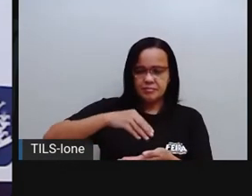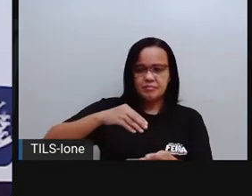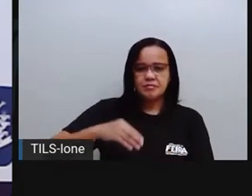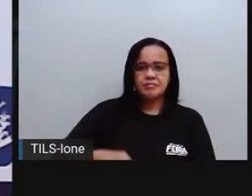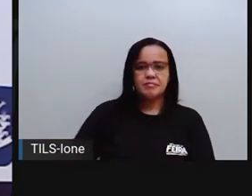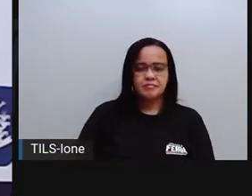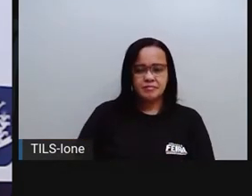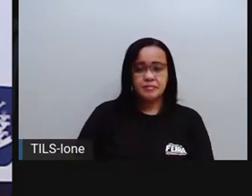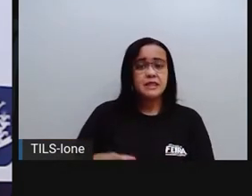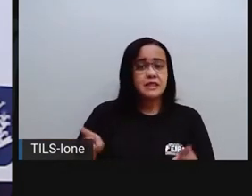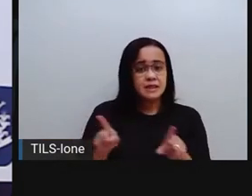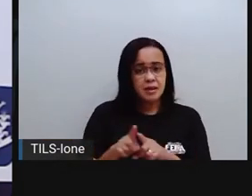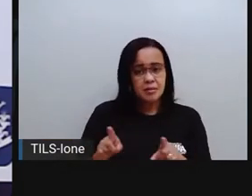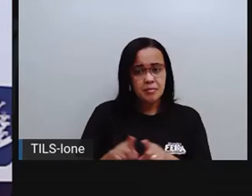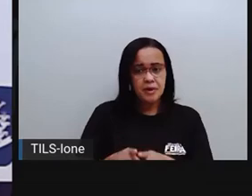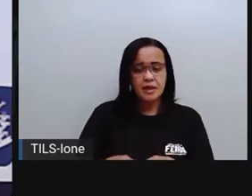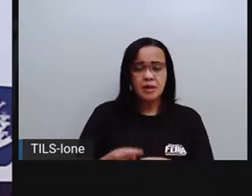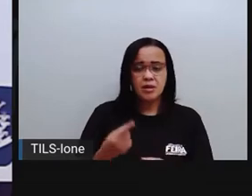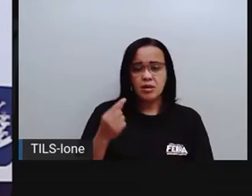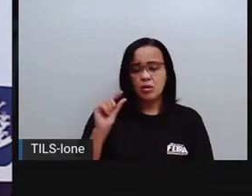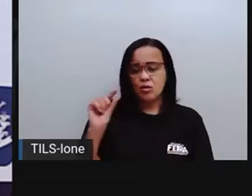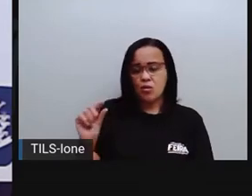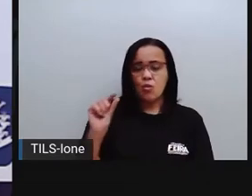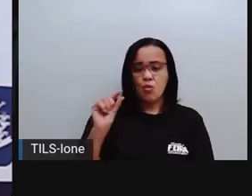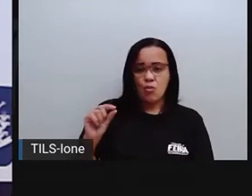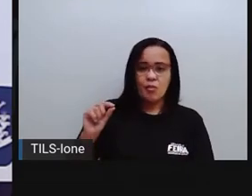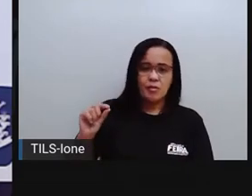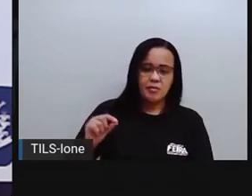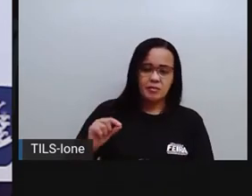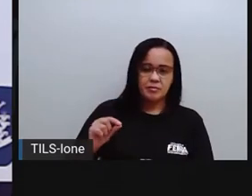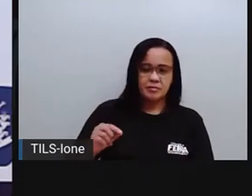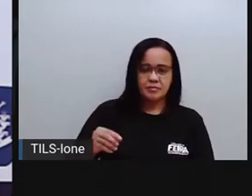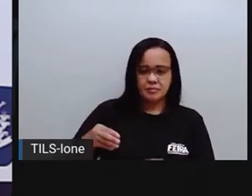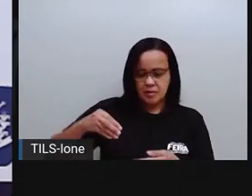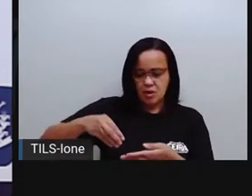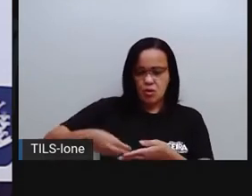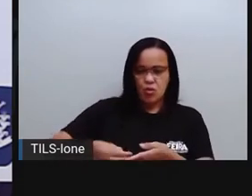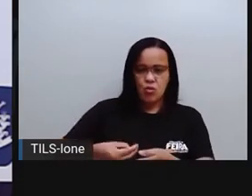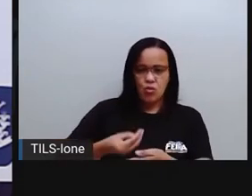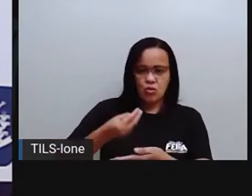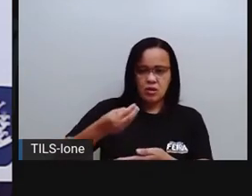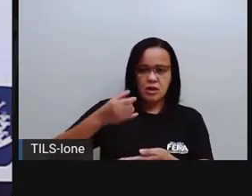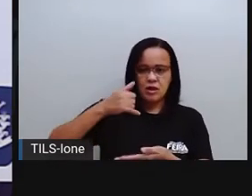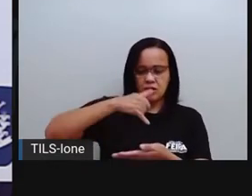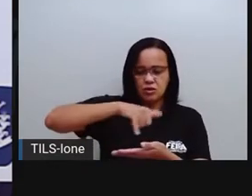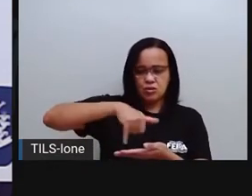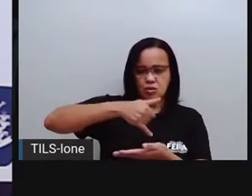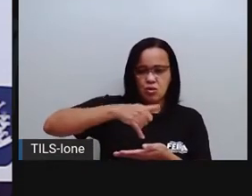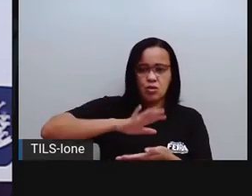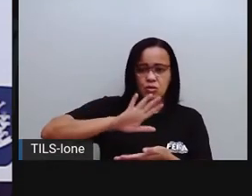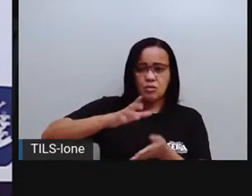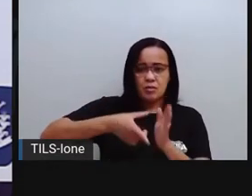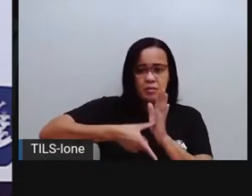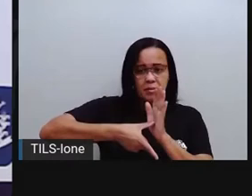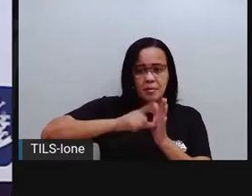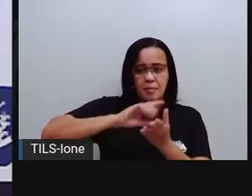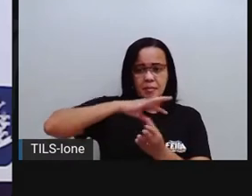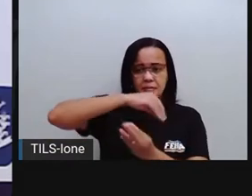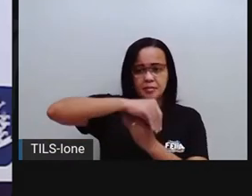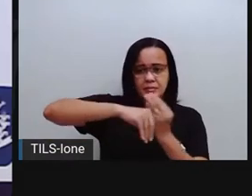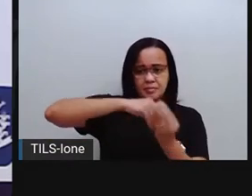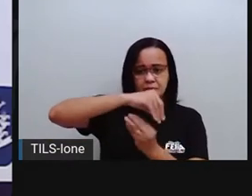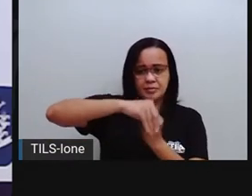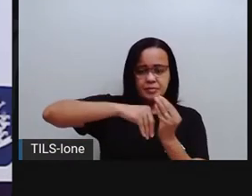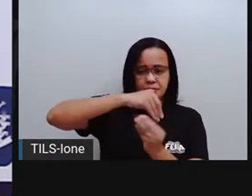A gente vai precisar também de uma colher de sopa de óleo, mas antes de colocar o óleo, a gente vai misturar o sal com a farinha para ficar tudo bem misturadinho.